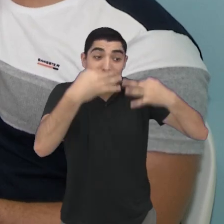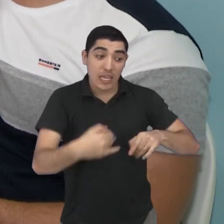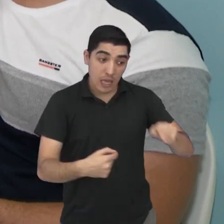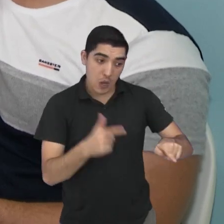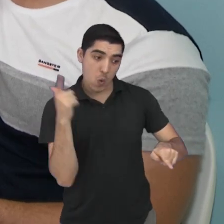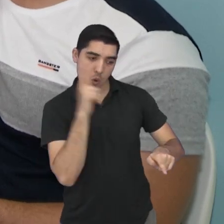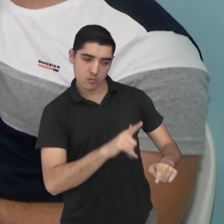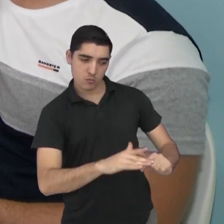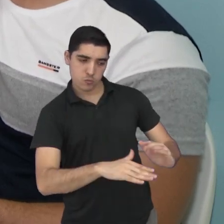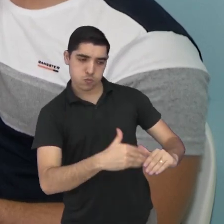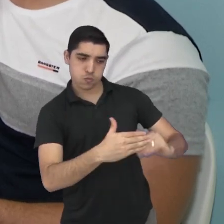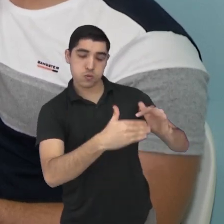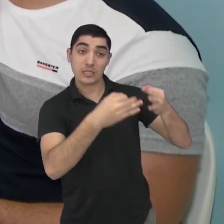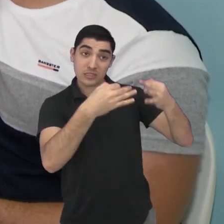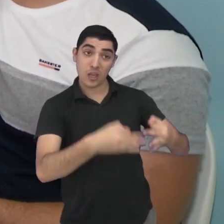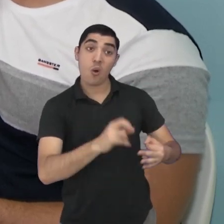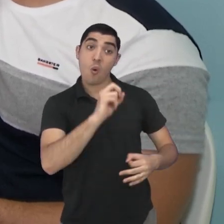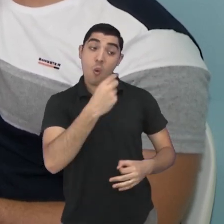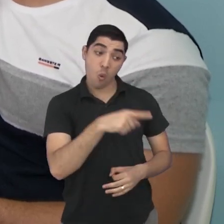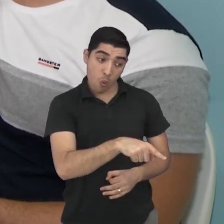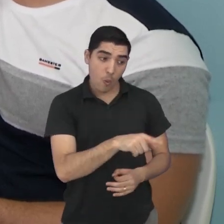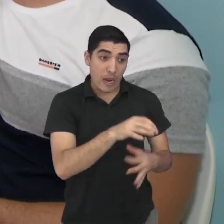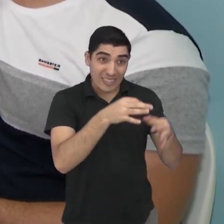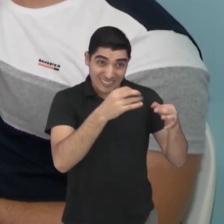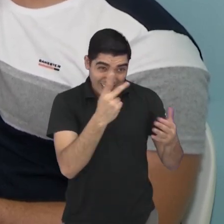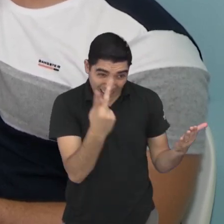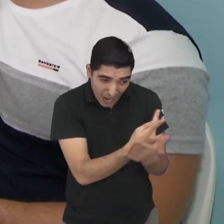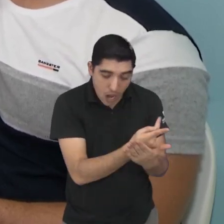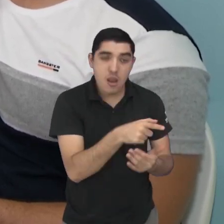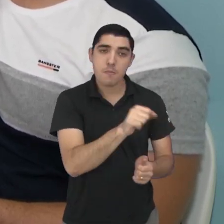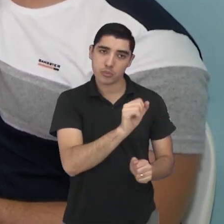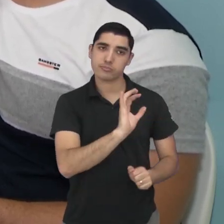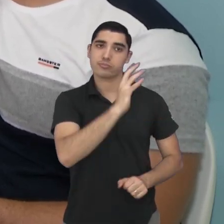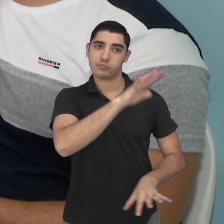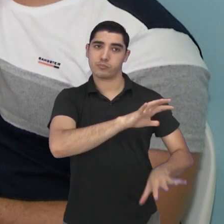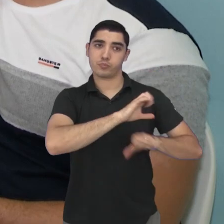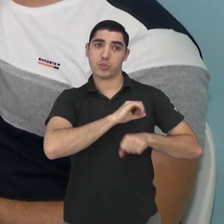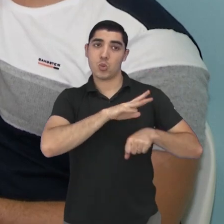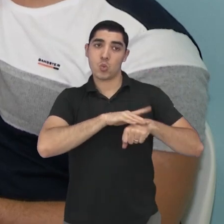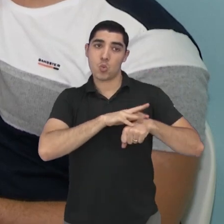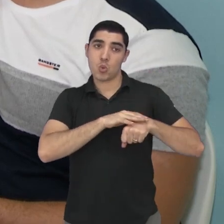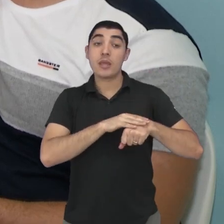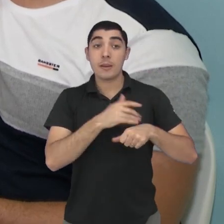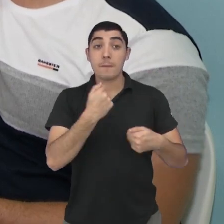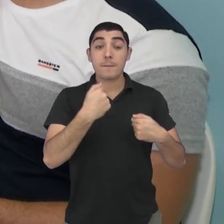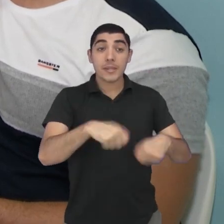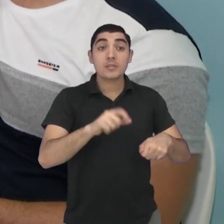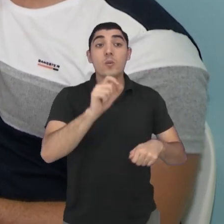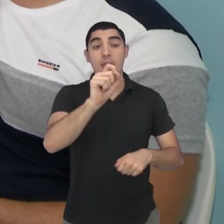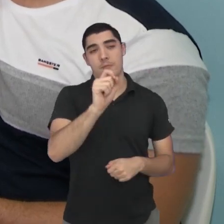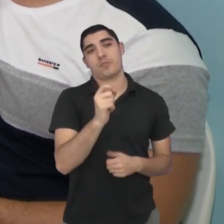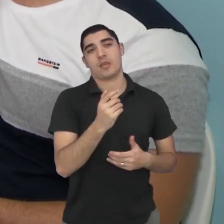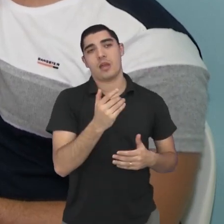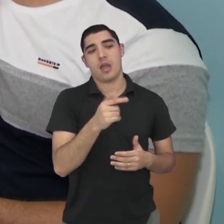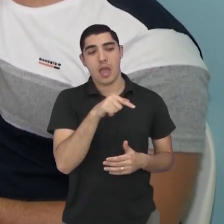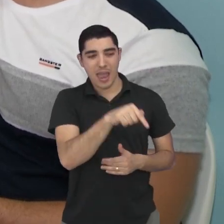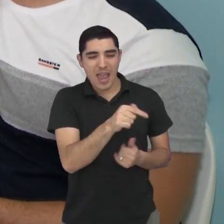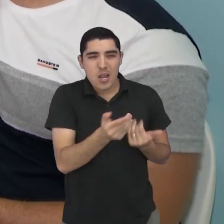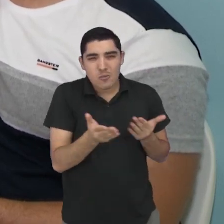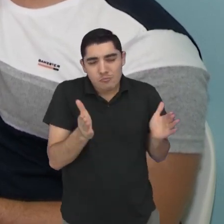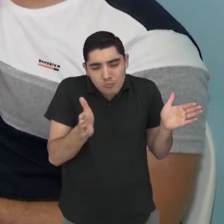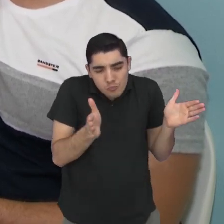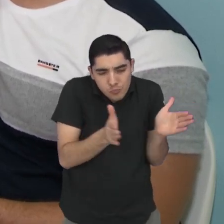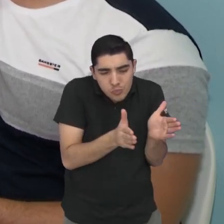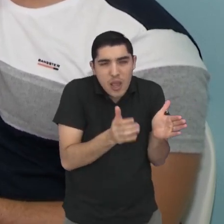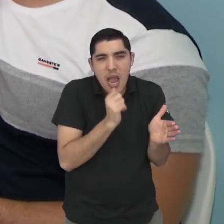ou não a doença periodontal, no caso. Então, o ideal seria uma avaliação inicial num jovem, né,